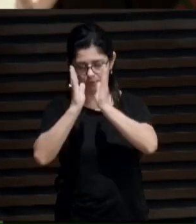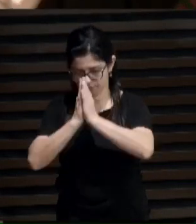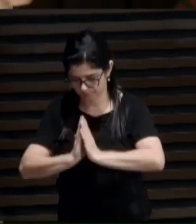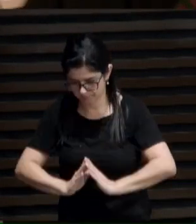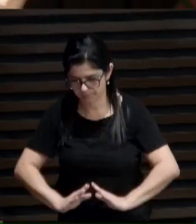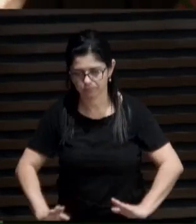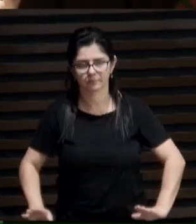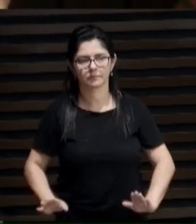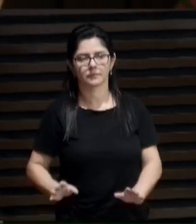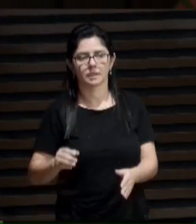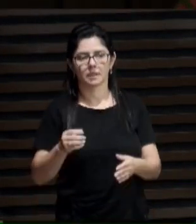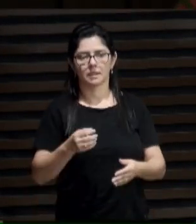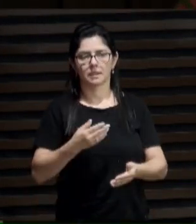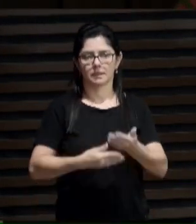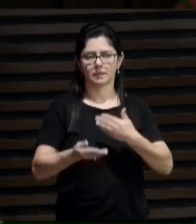criou o meio,